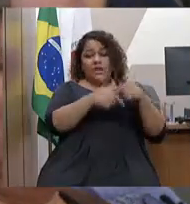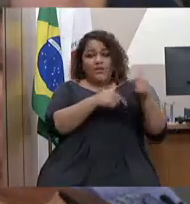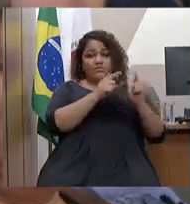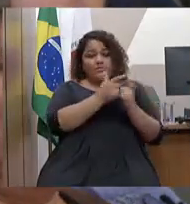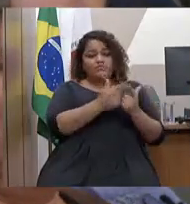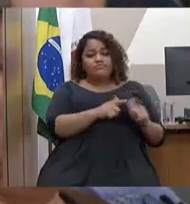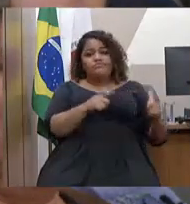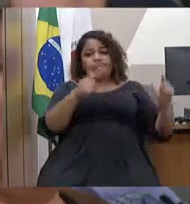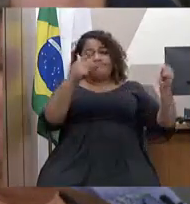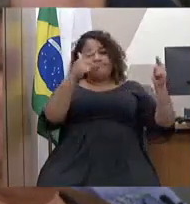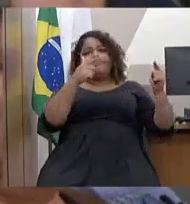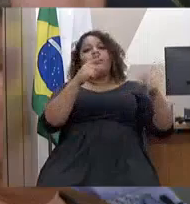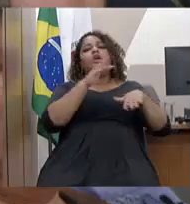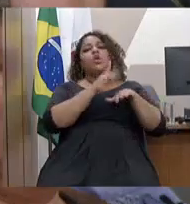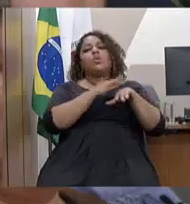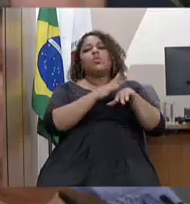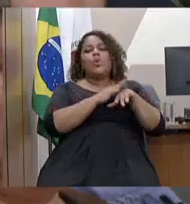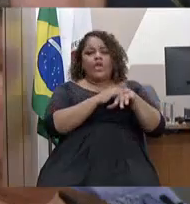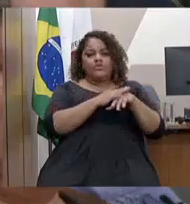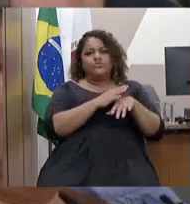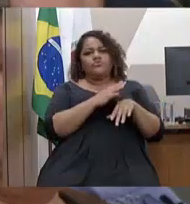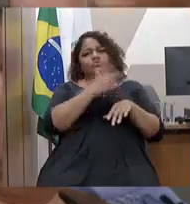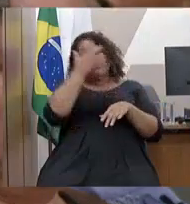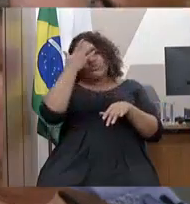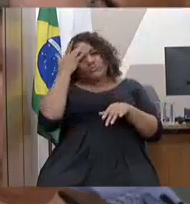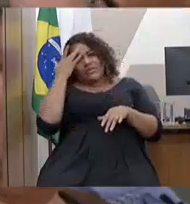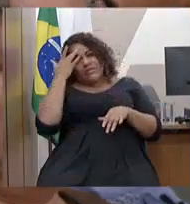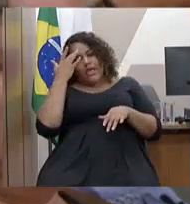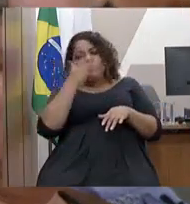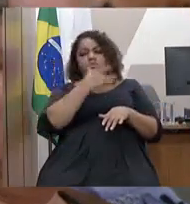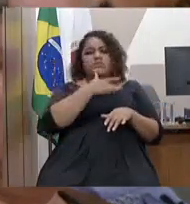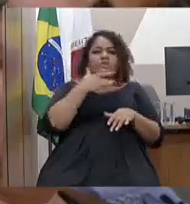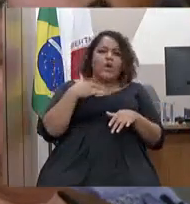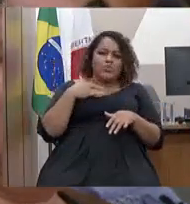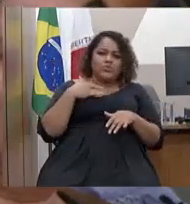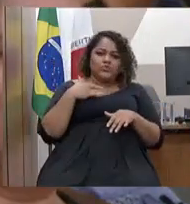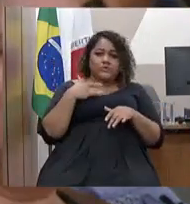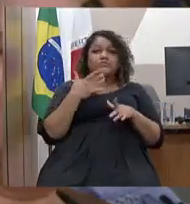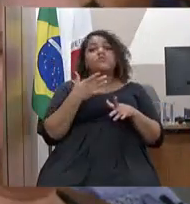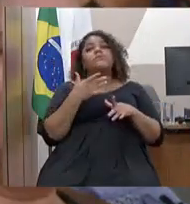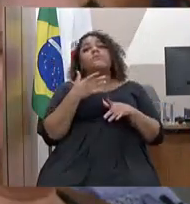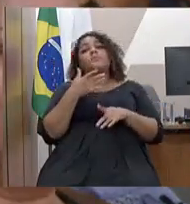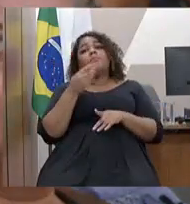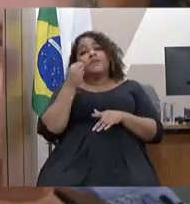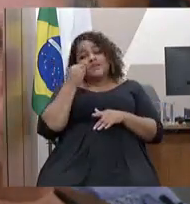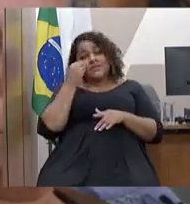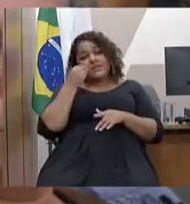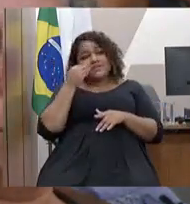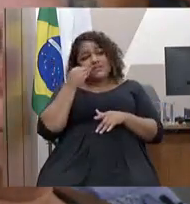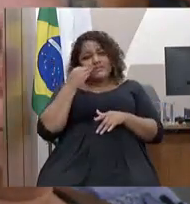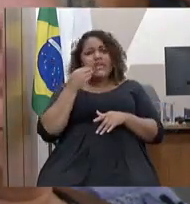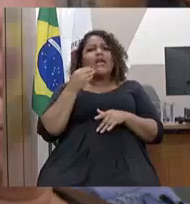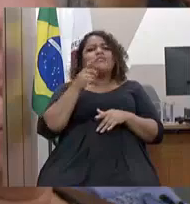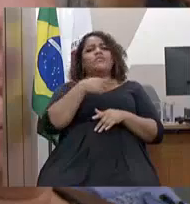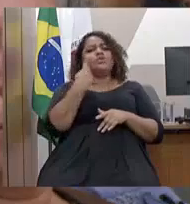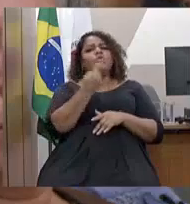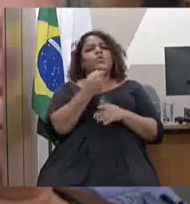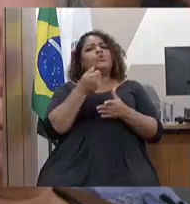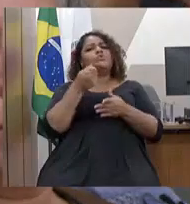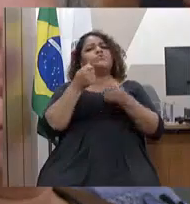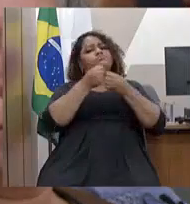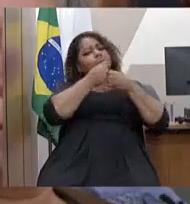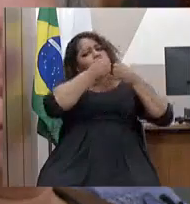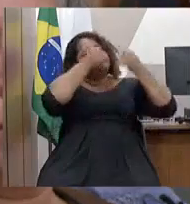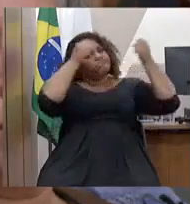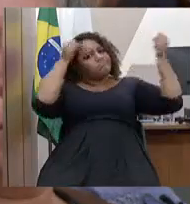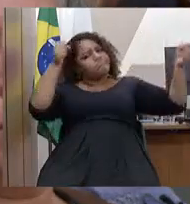física e nós precisamos também de trazer essa bandeira aqui para o nosso estado para nossas população que não podemos